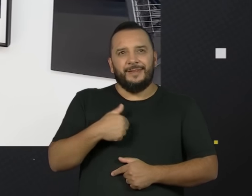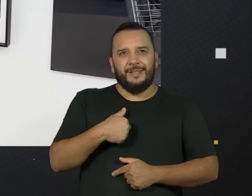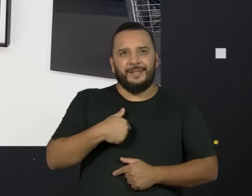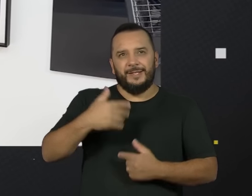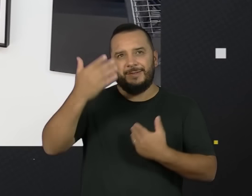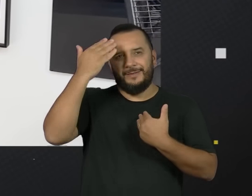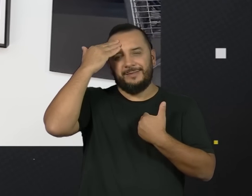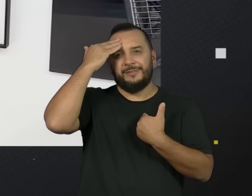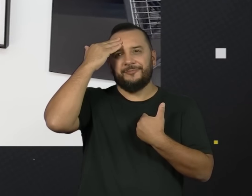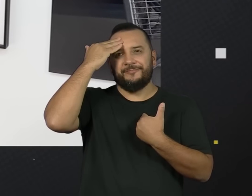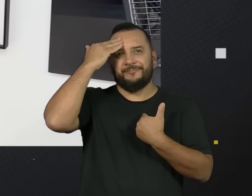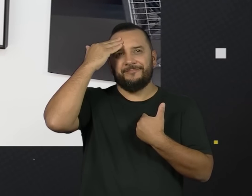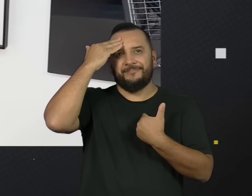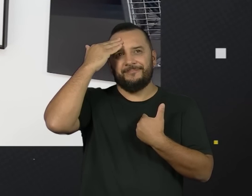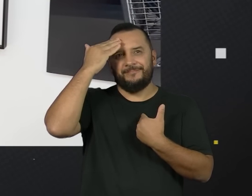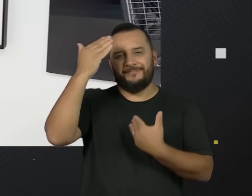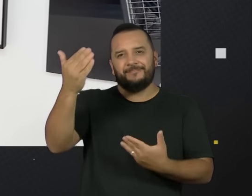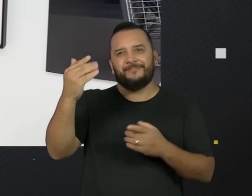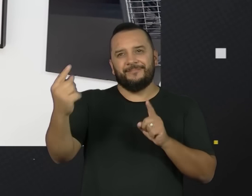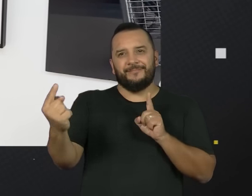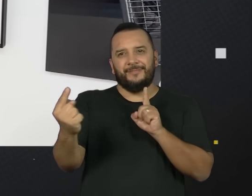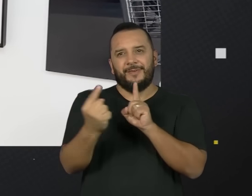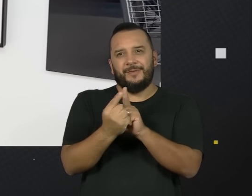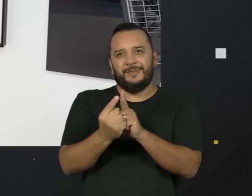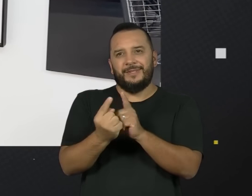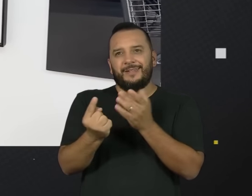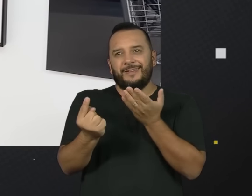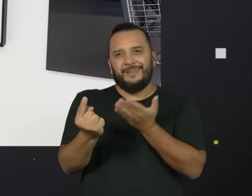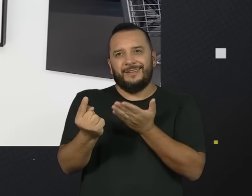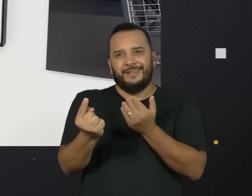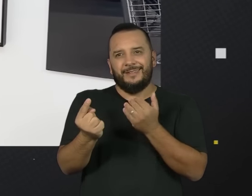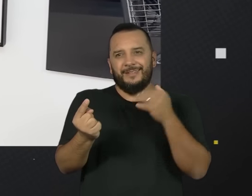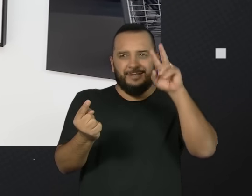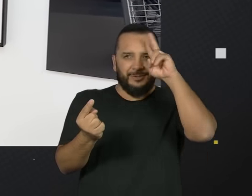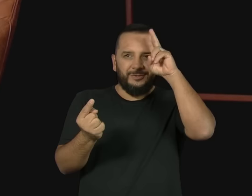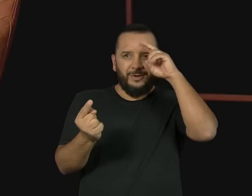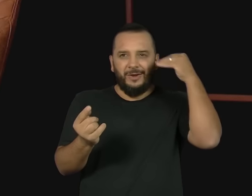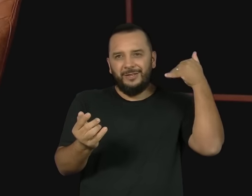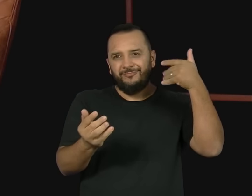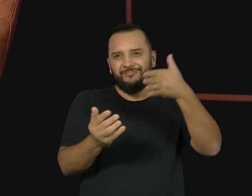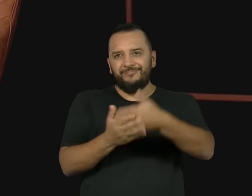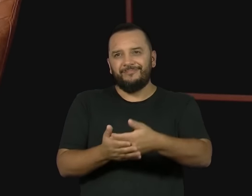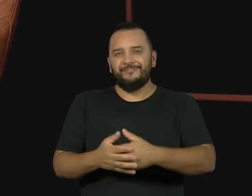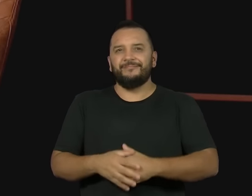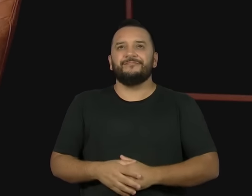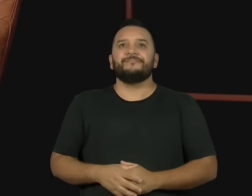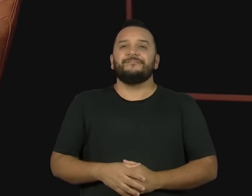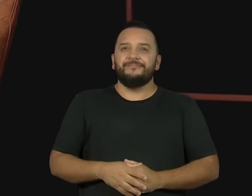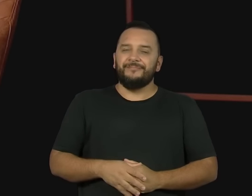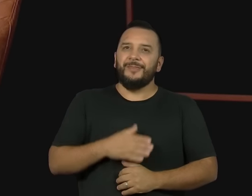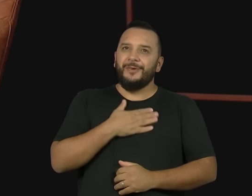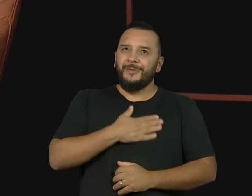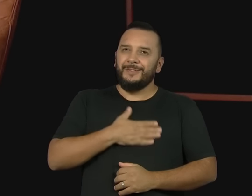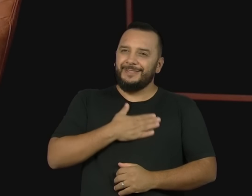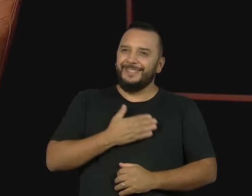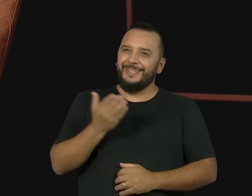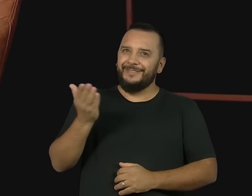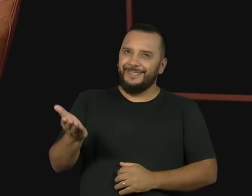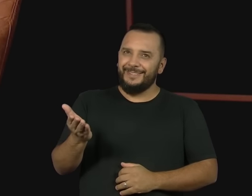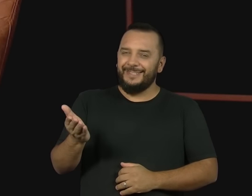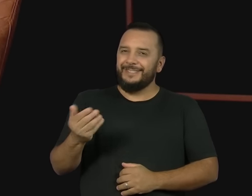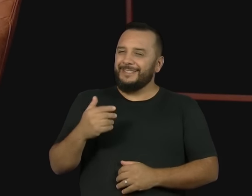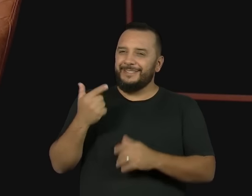por tê-lo encontrado no meio da minha trajetória. Eu gostava dele, a gente se